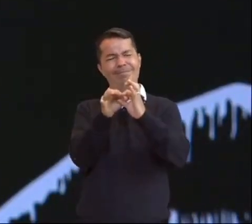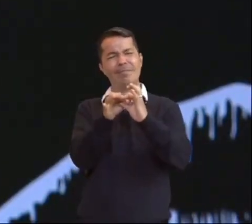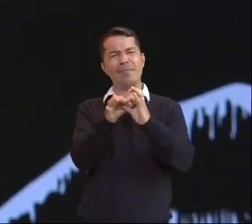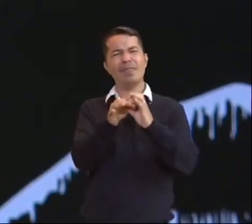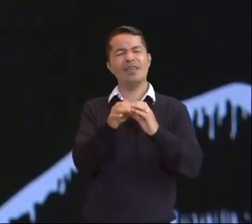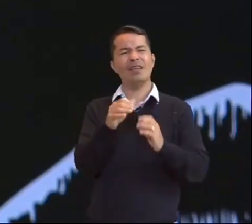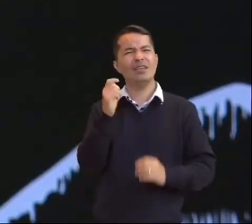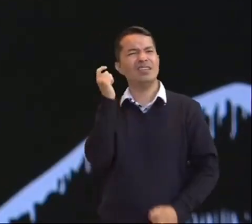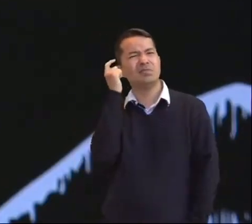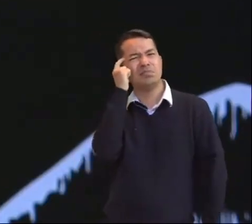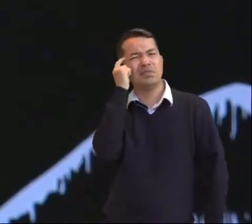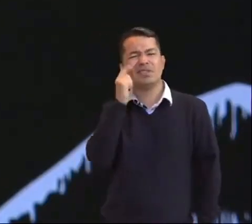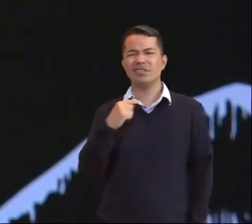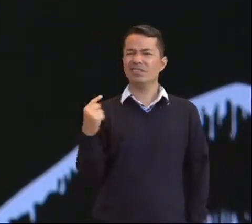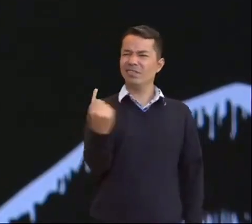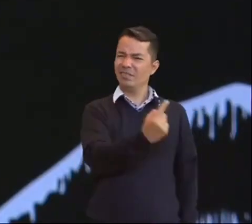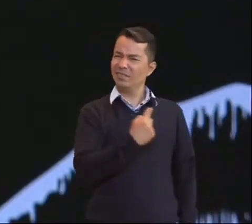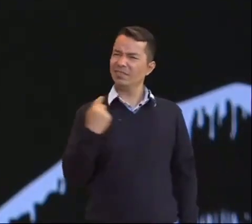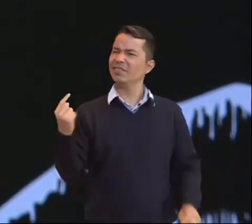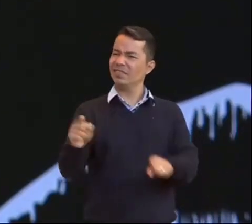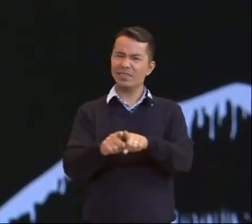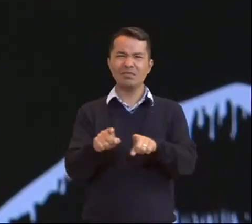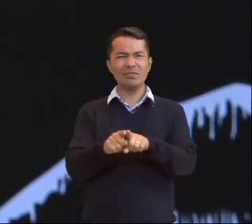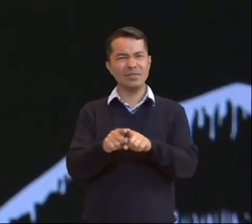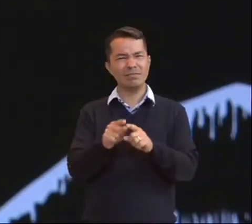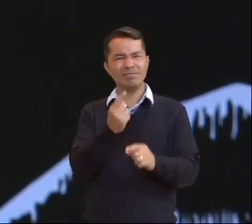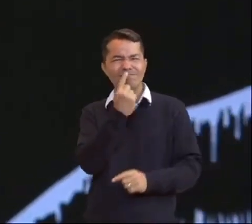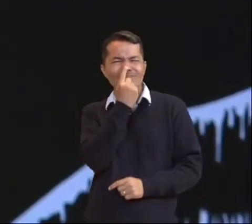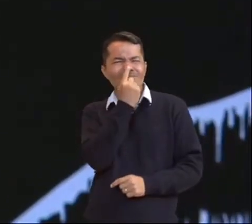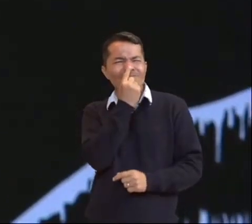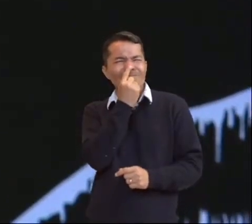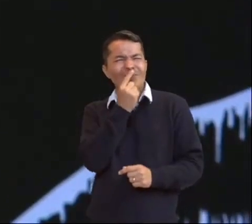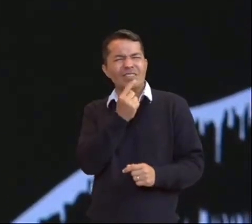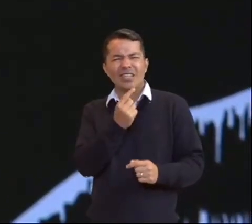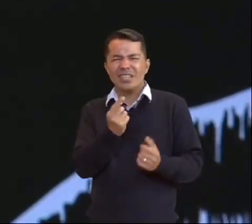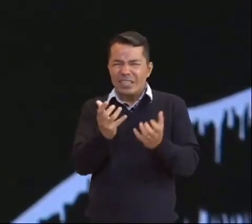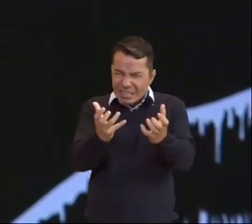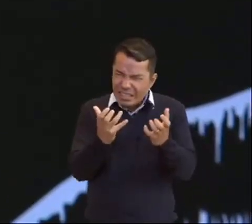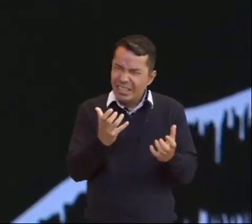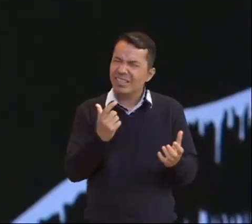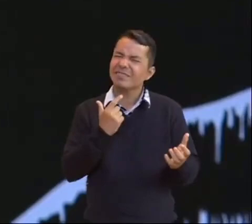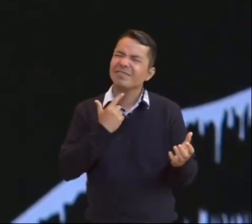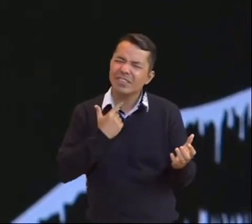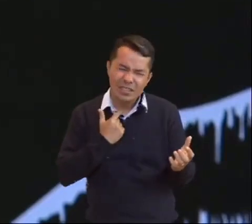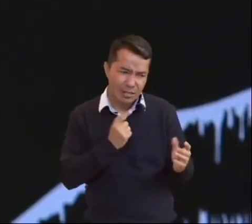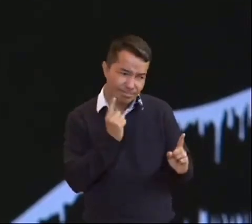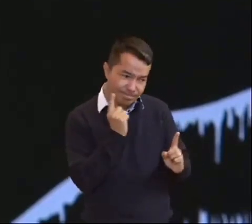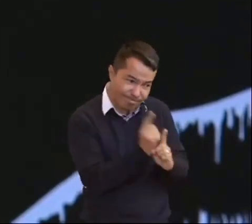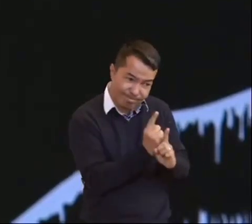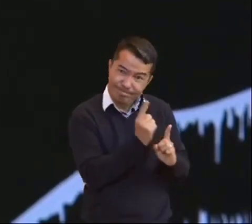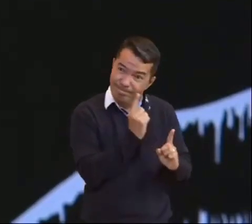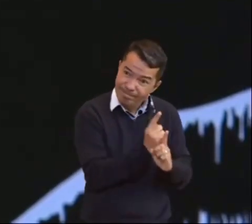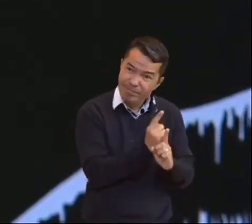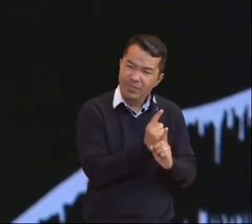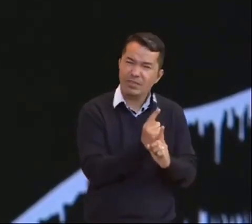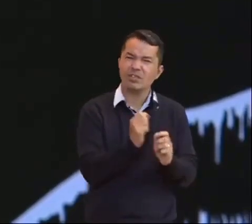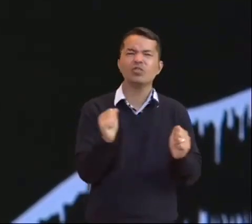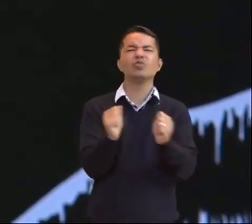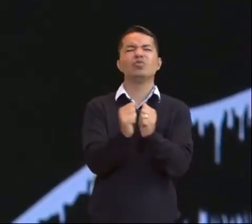vínculos abençoadores. Precisamos ser intencionais no tempo com os nossos